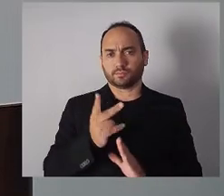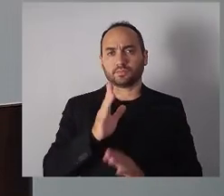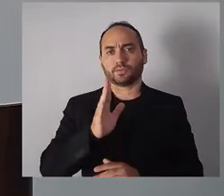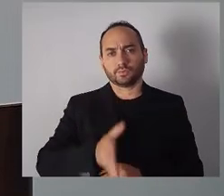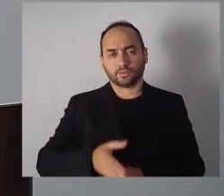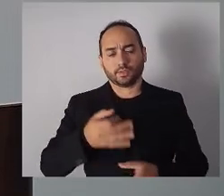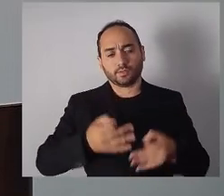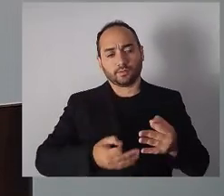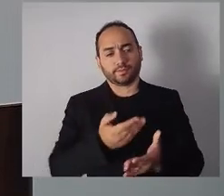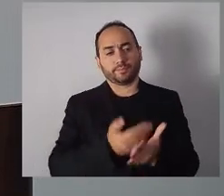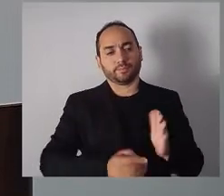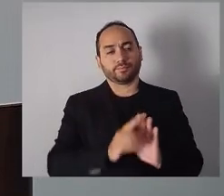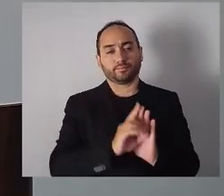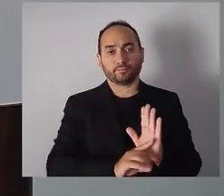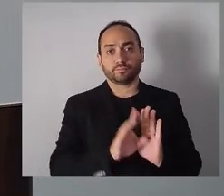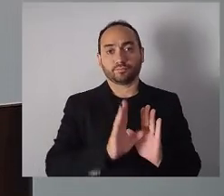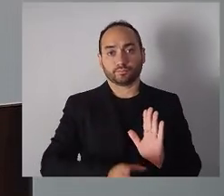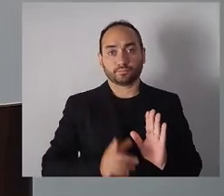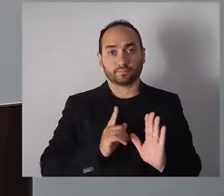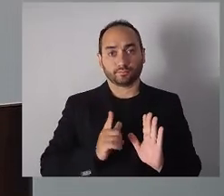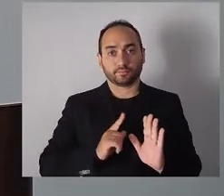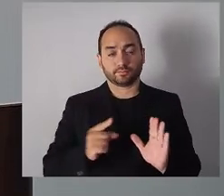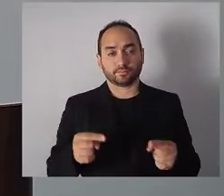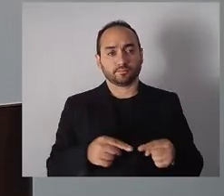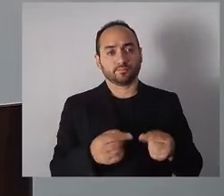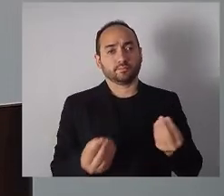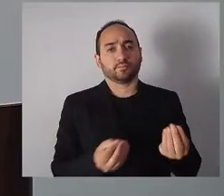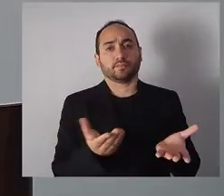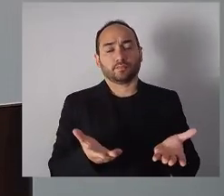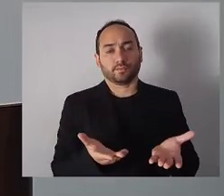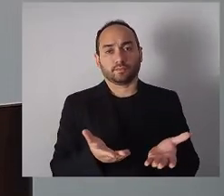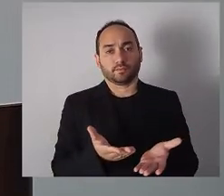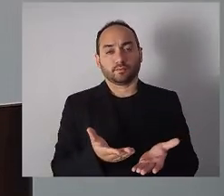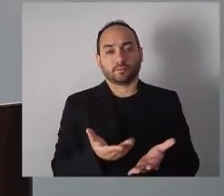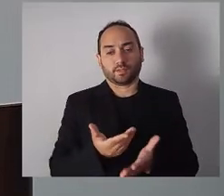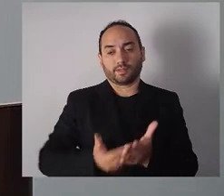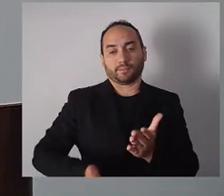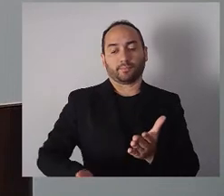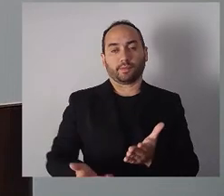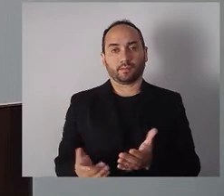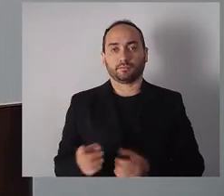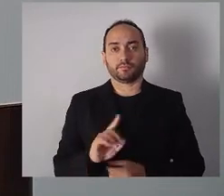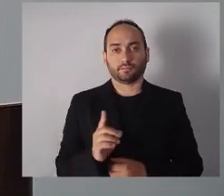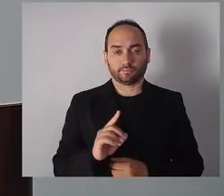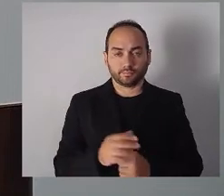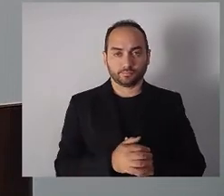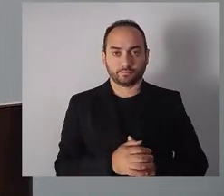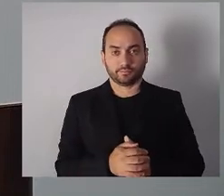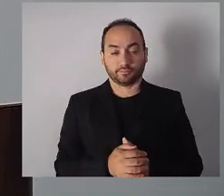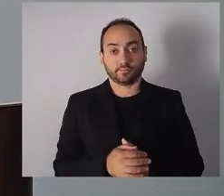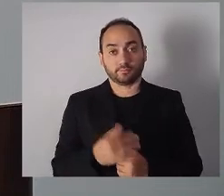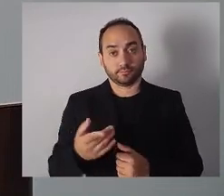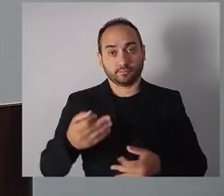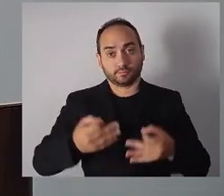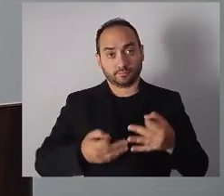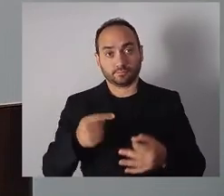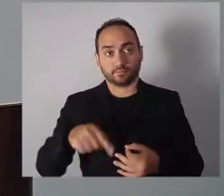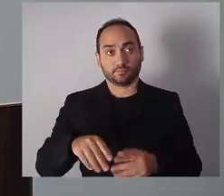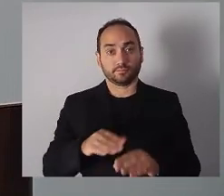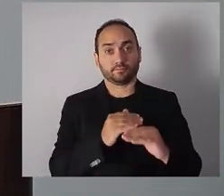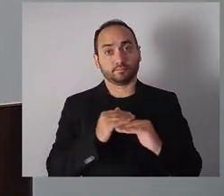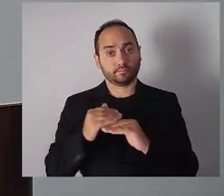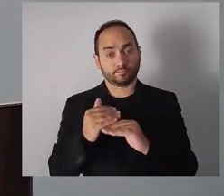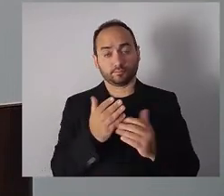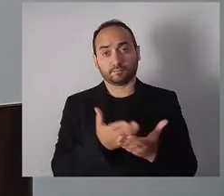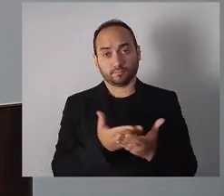de justa causa que não levam, portanto, à perda do mandato eletivo. Esse julgamento foi unânime